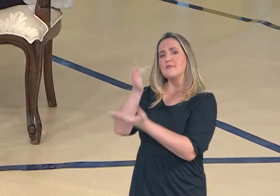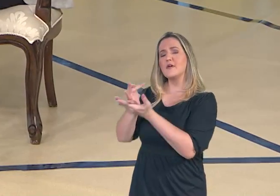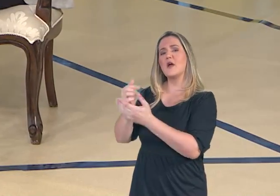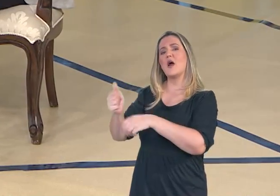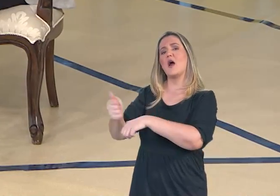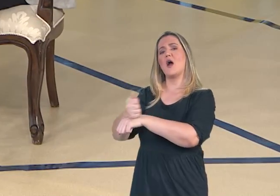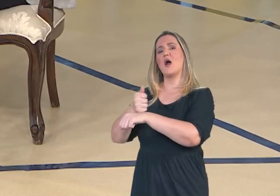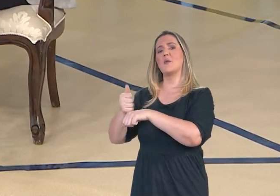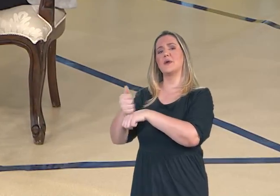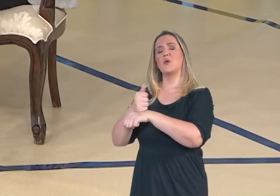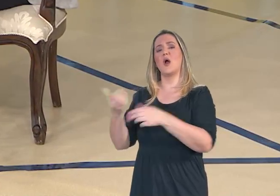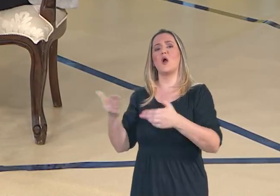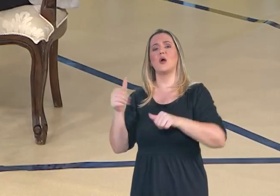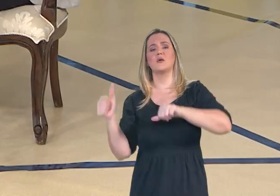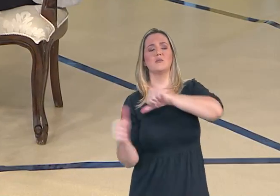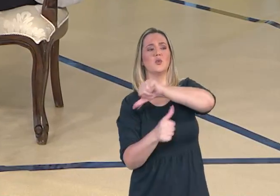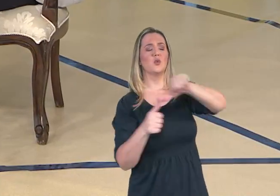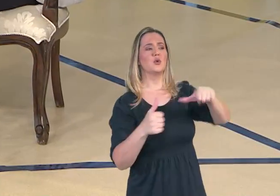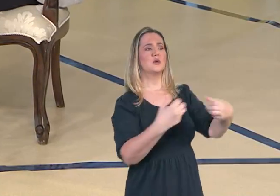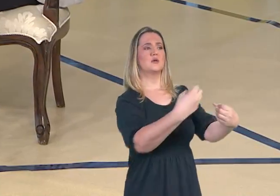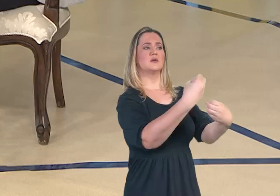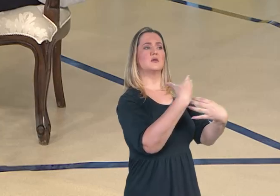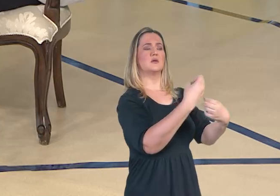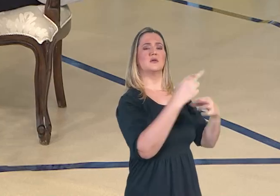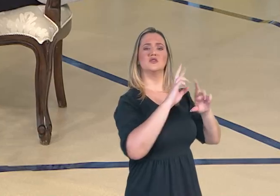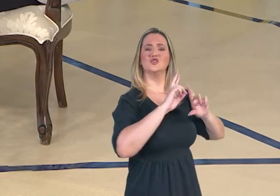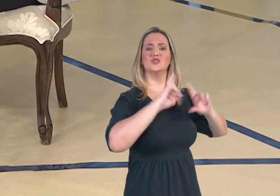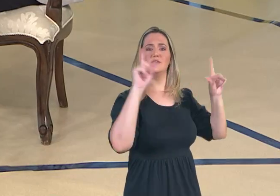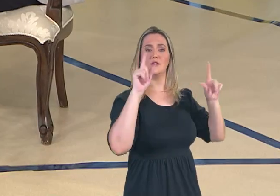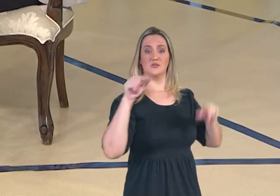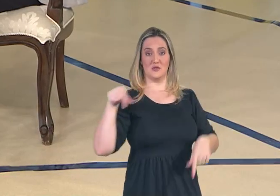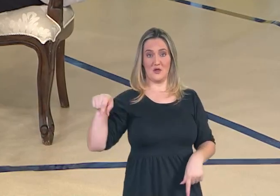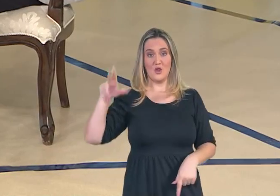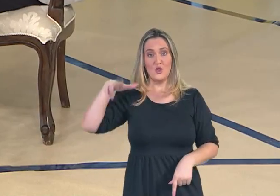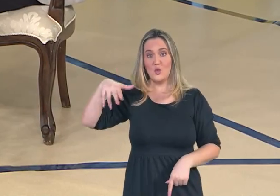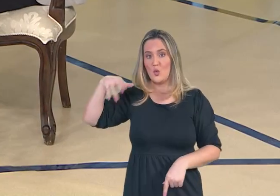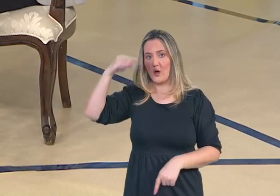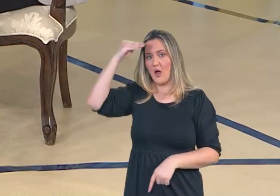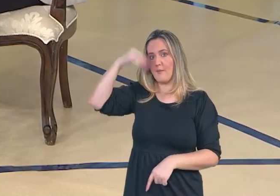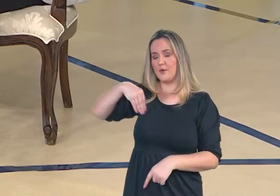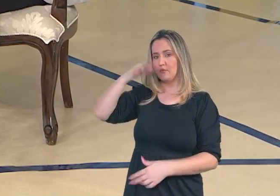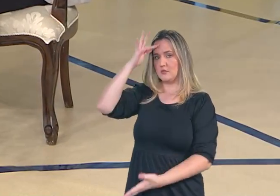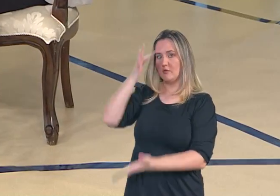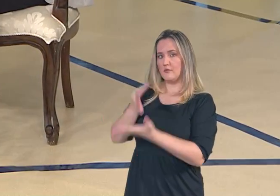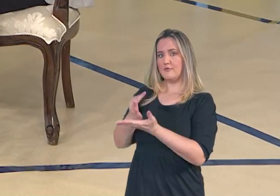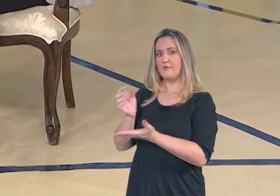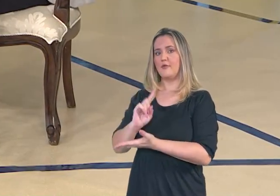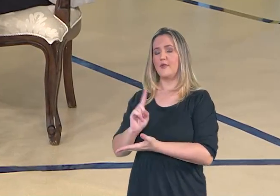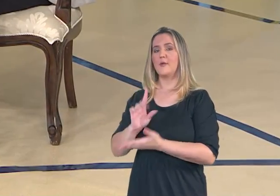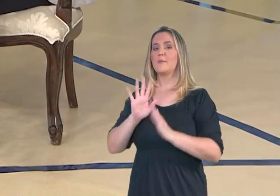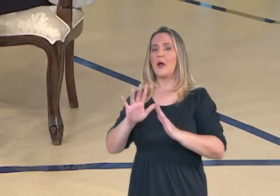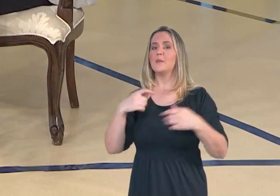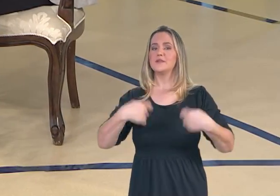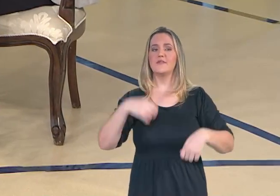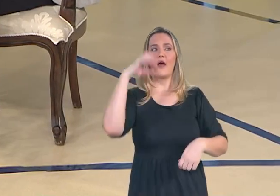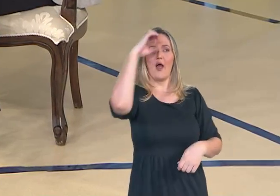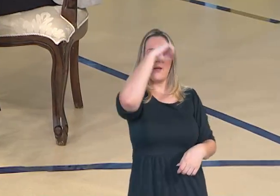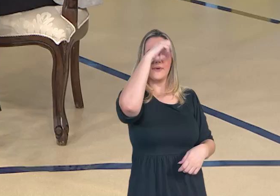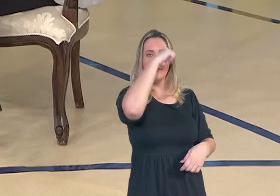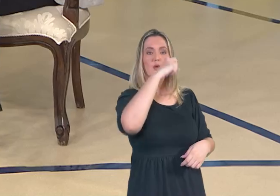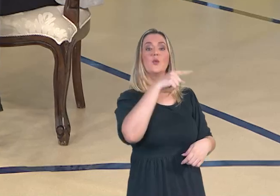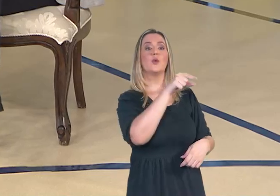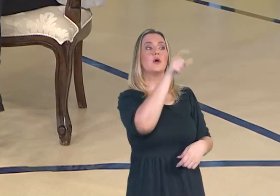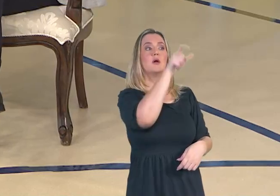Eles jamais abdicaram da sua fé, mas eles tinham que aprender certas coisas sob o controle de professores pagãos e estrangeiros